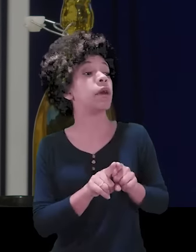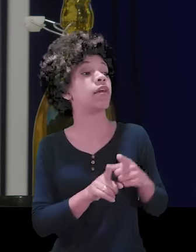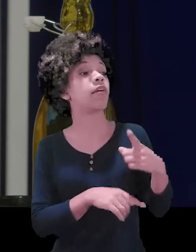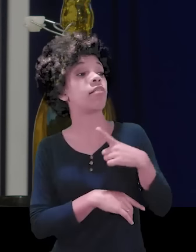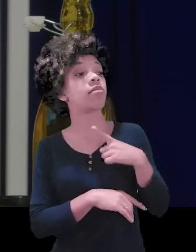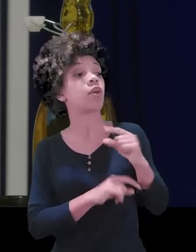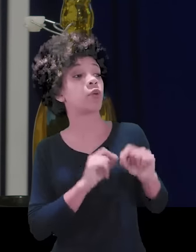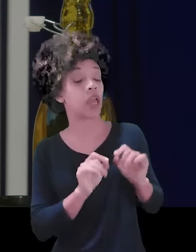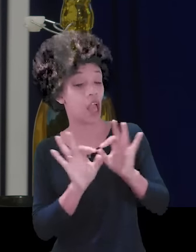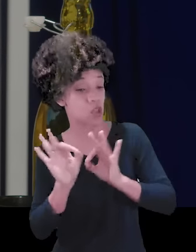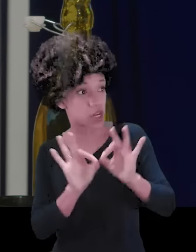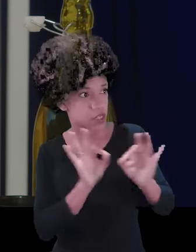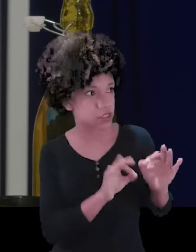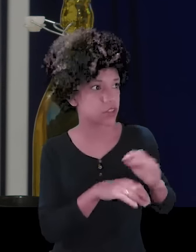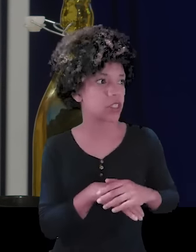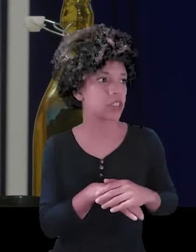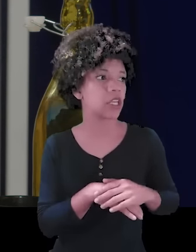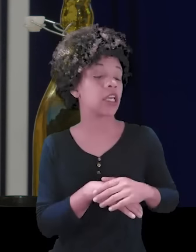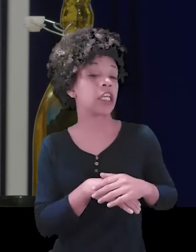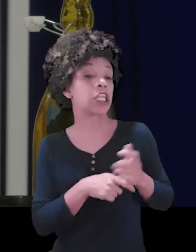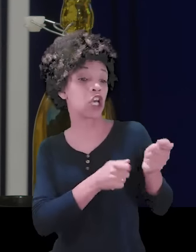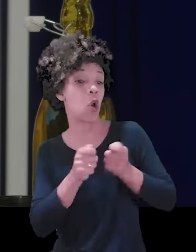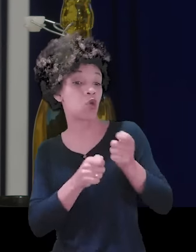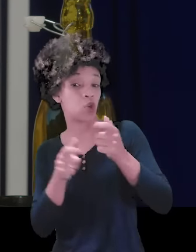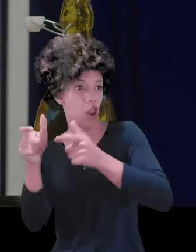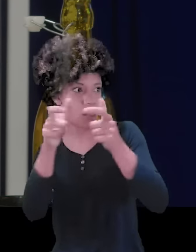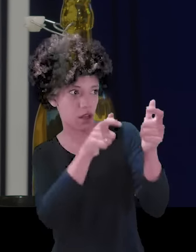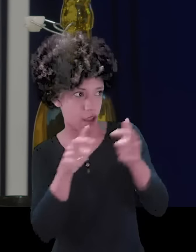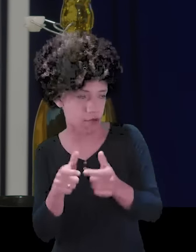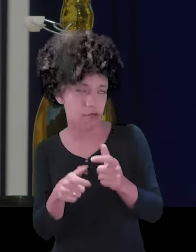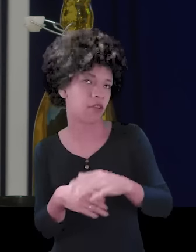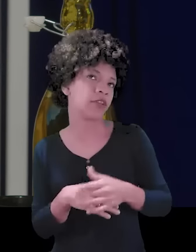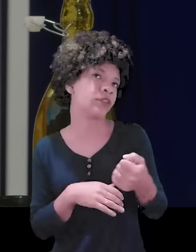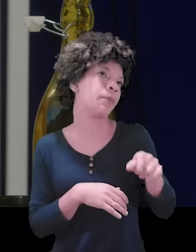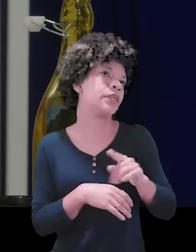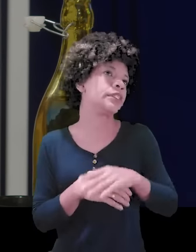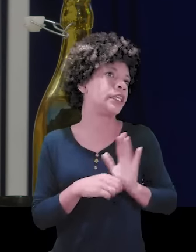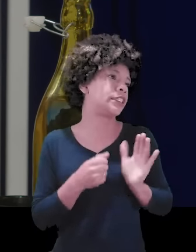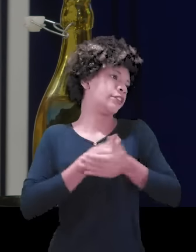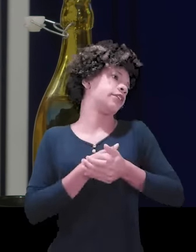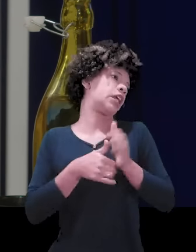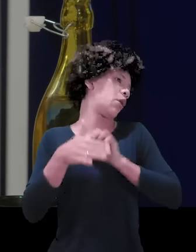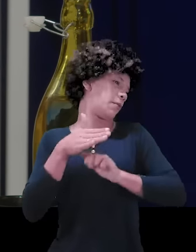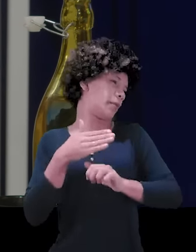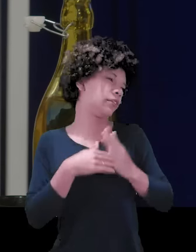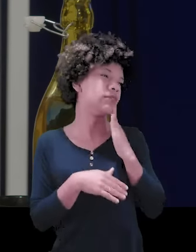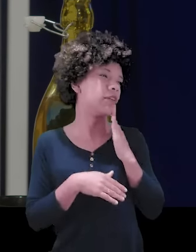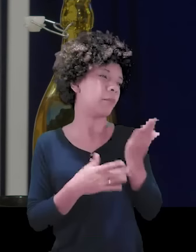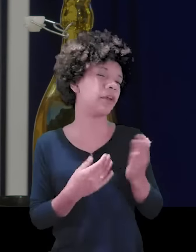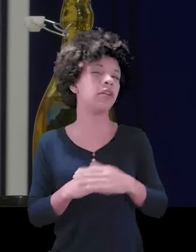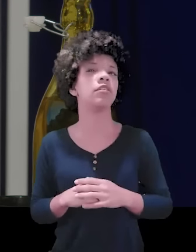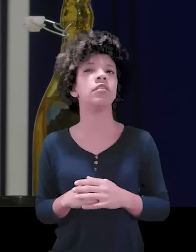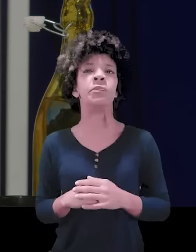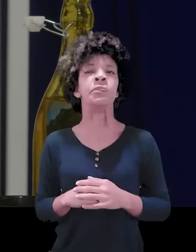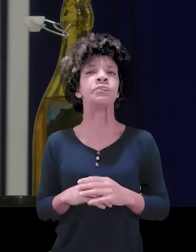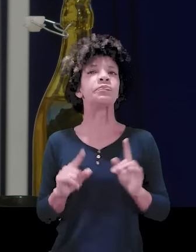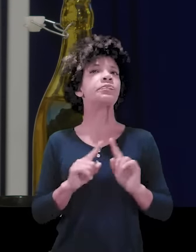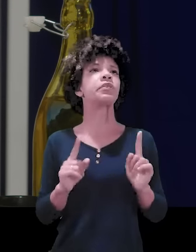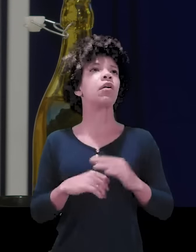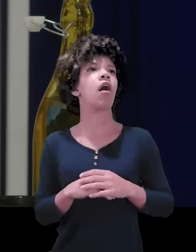aquelas organizações que dominam territórios então elas não precisam nem se disfarçar como empresa sabe então